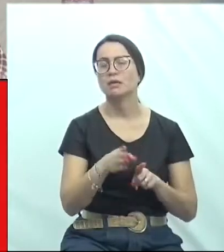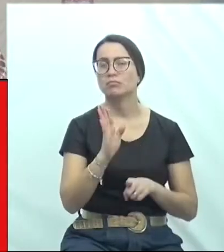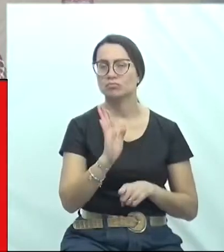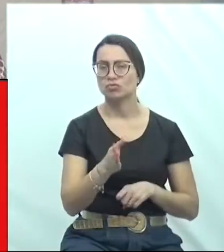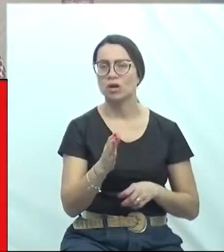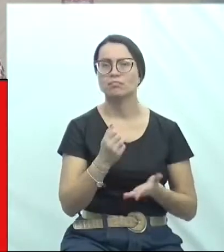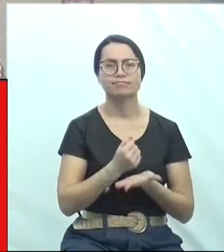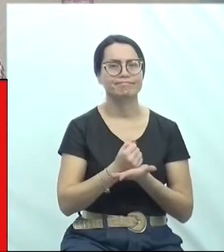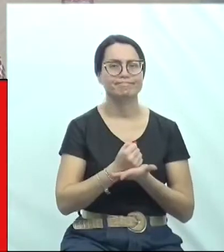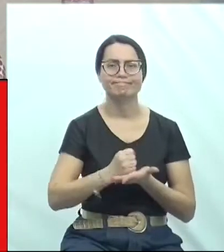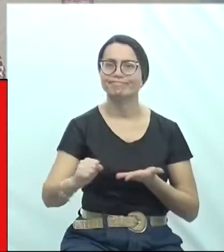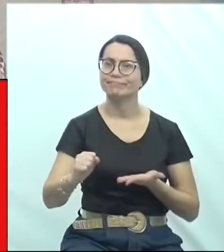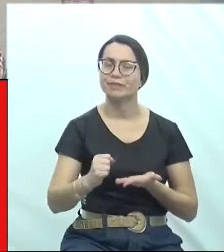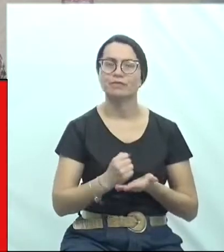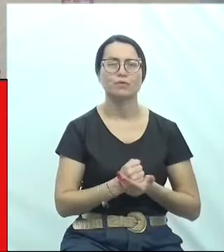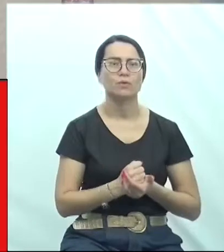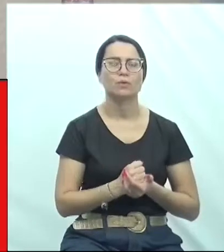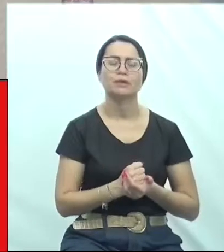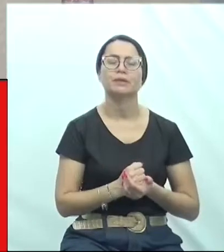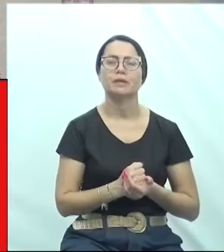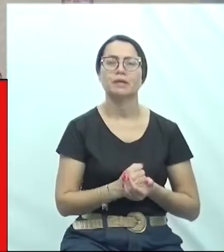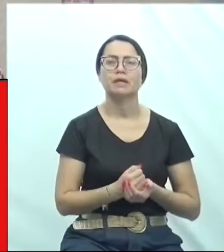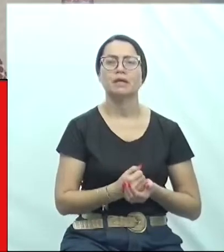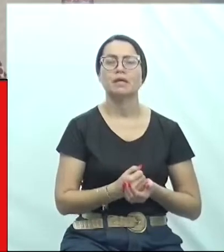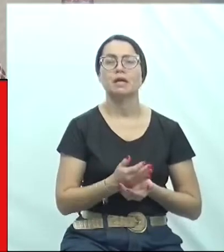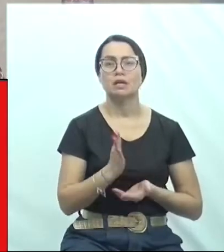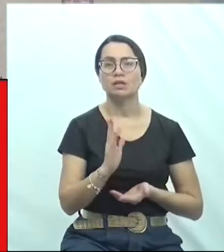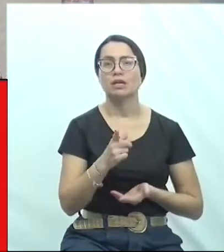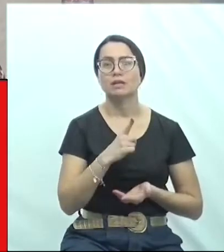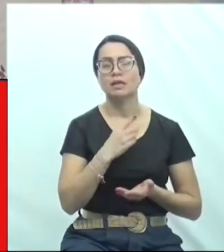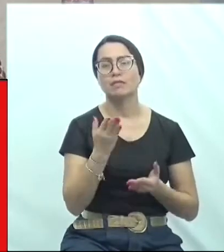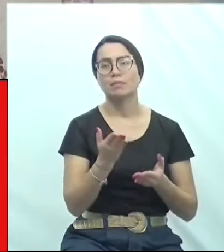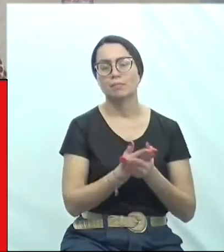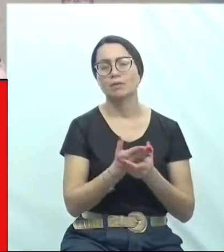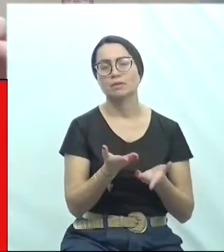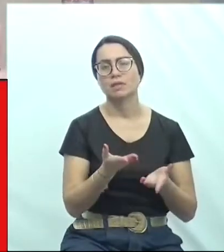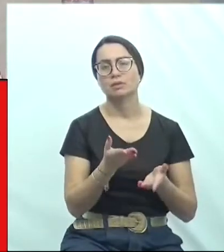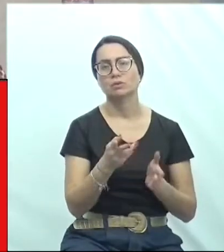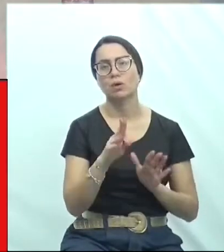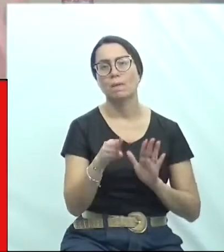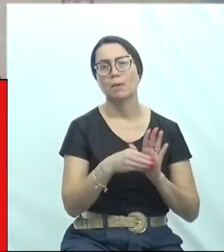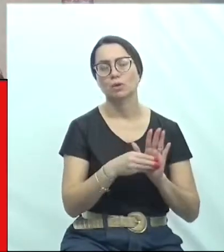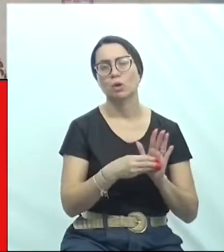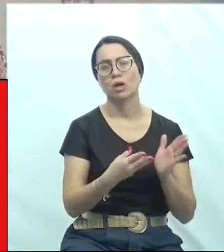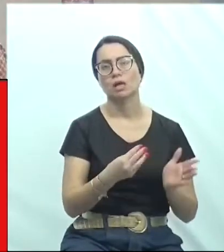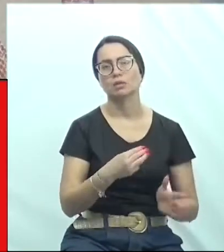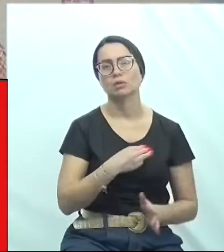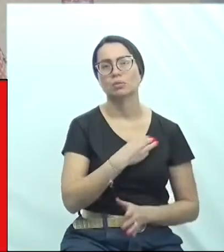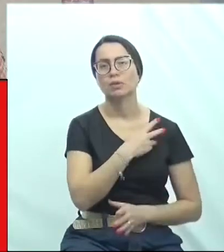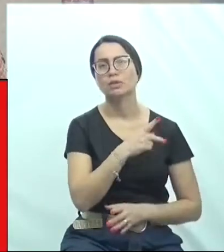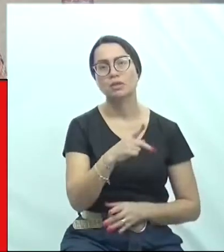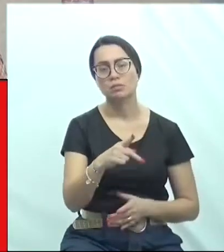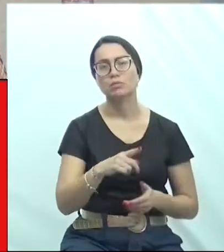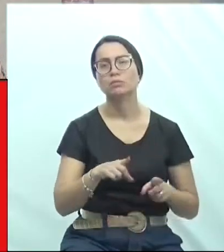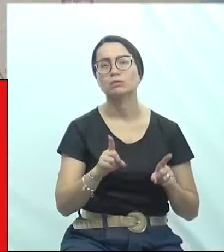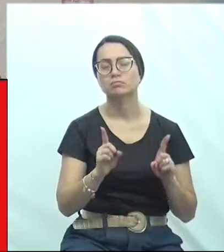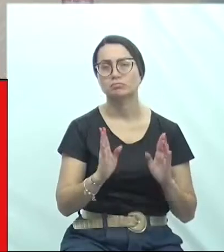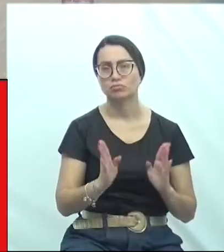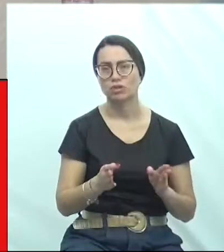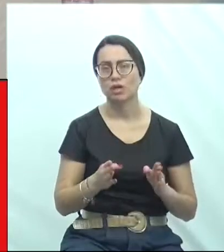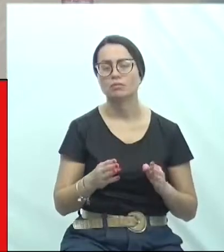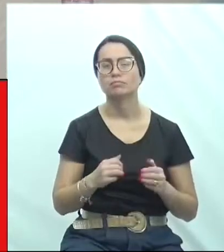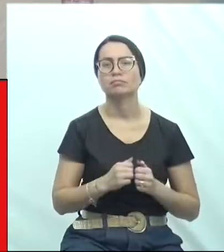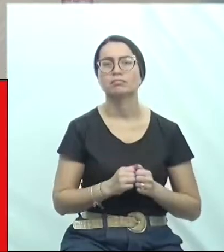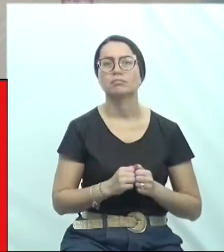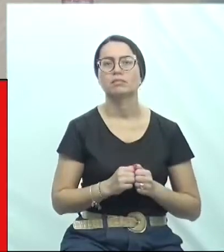foi aventada no Ministério Público do Estado de Santa Catarina, em algumas comarcas do Estado, Araquari, Anchieta, e em todas